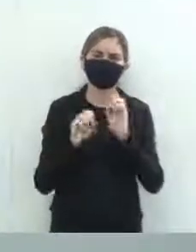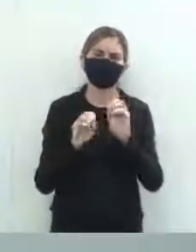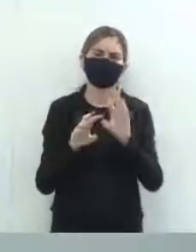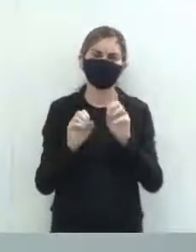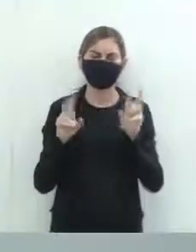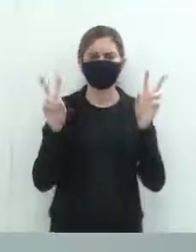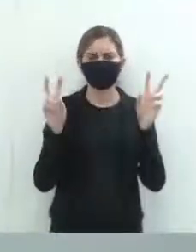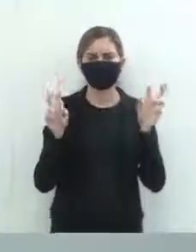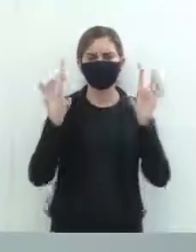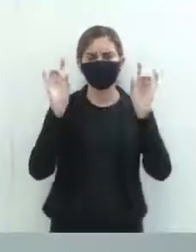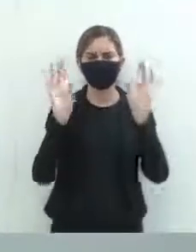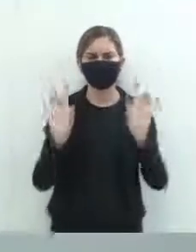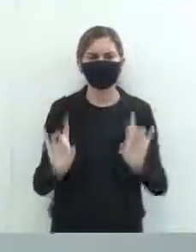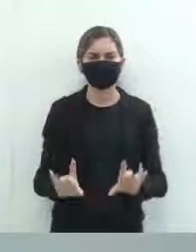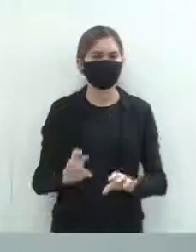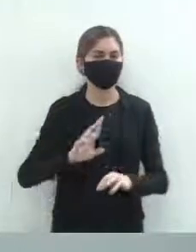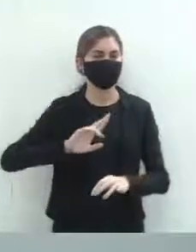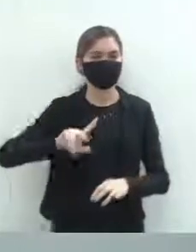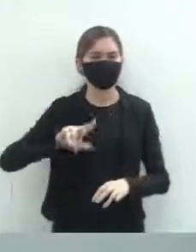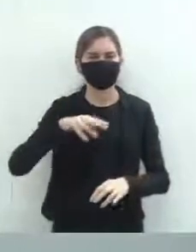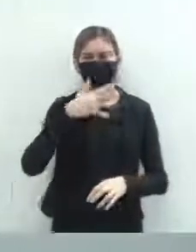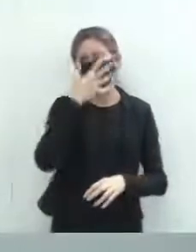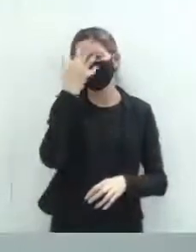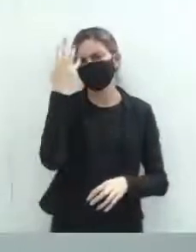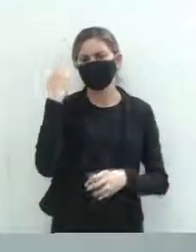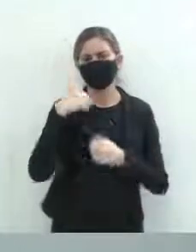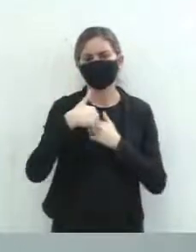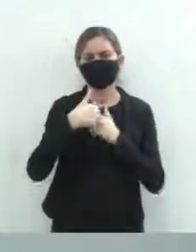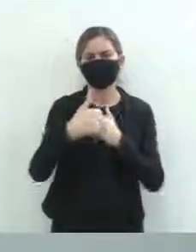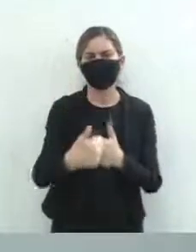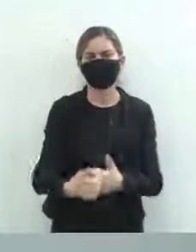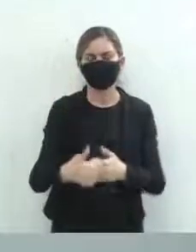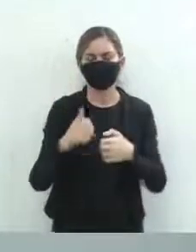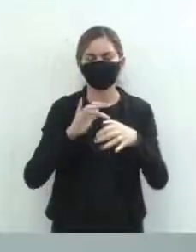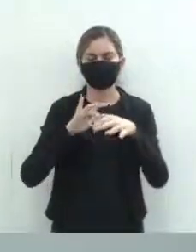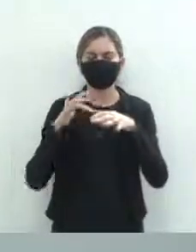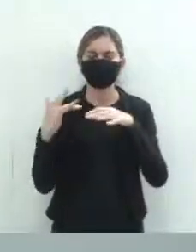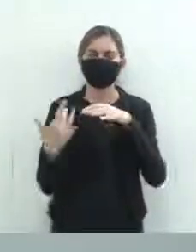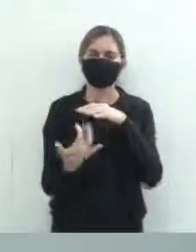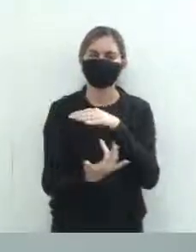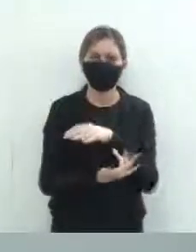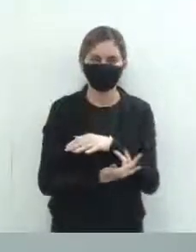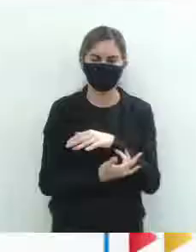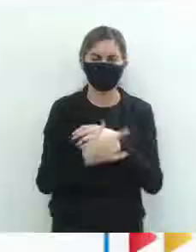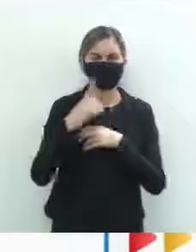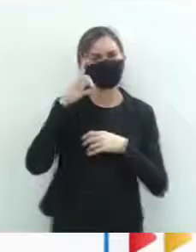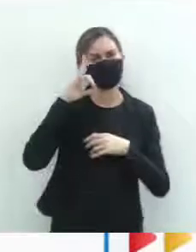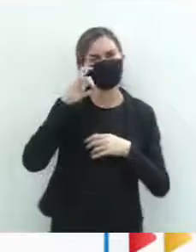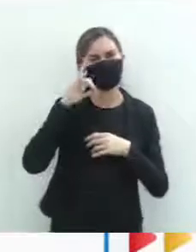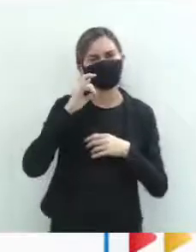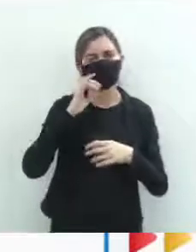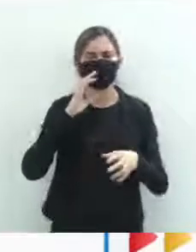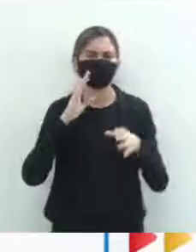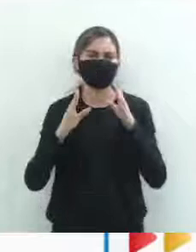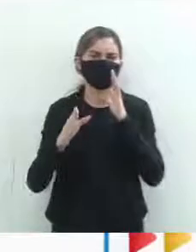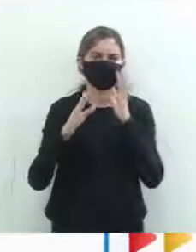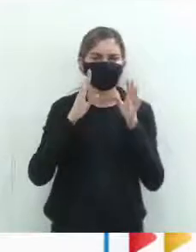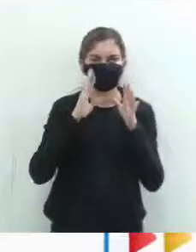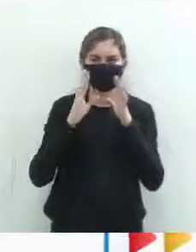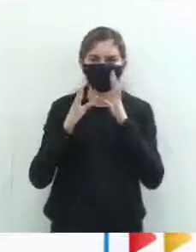tema especial. Não esqueçam de seguir-nos nas redes sociais como Instagram,